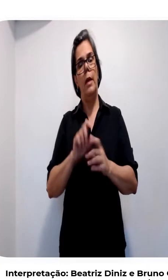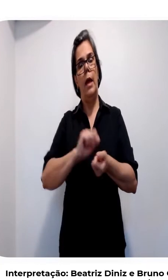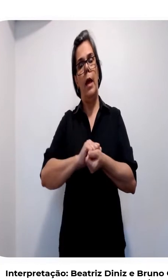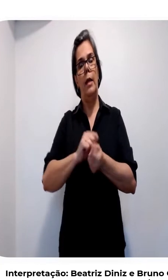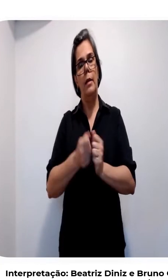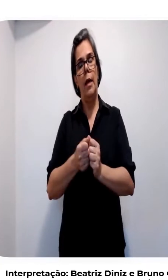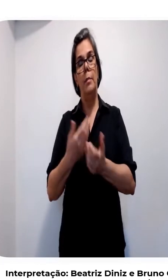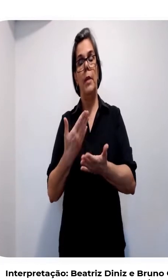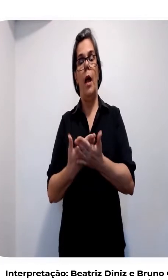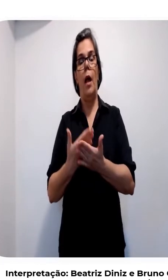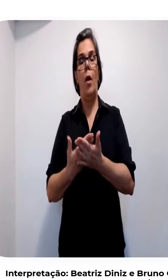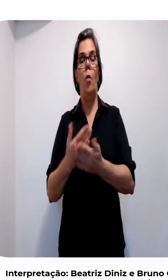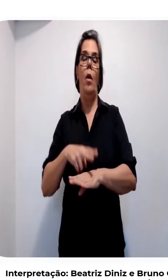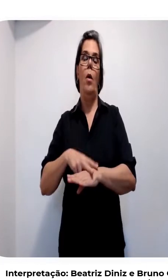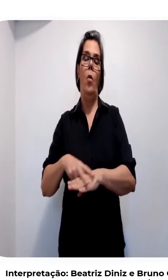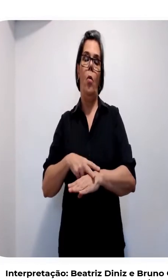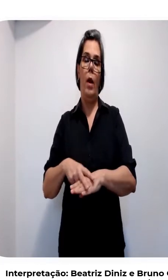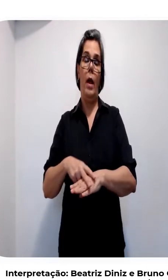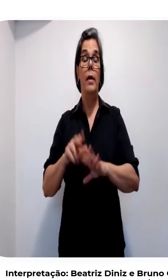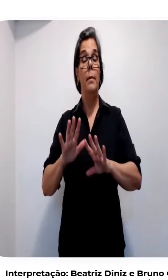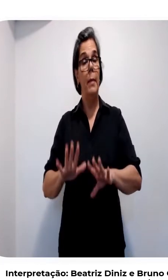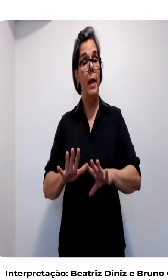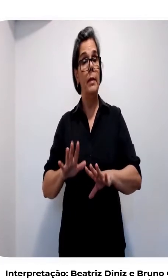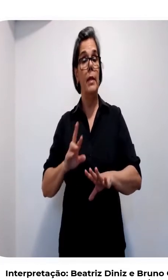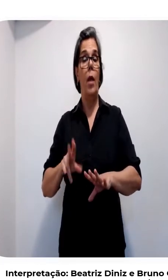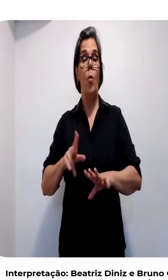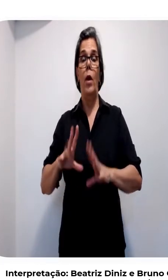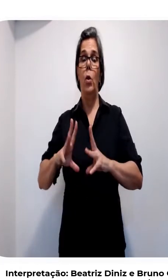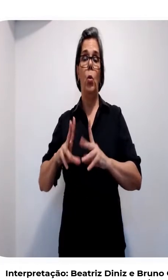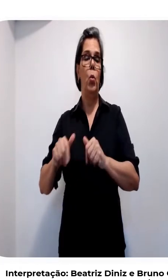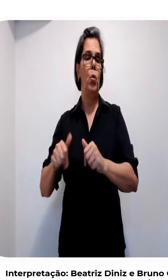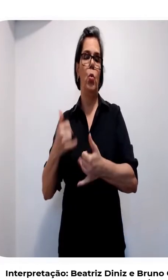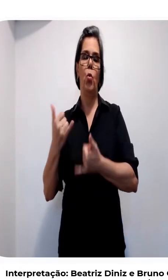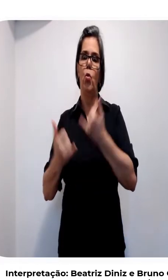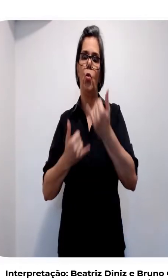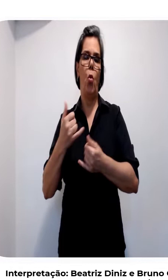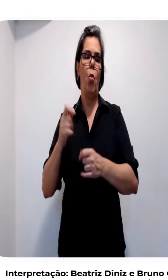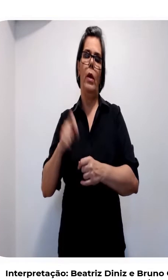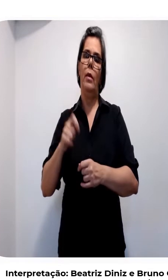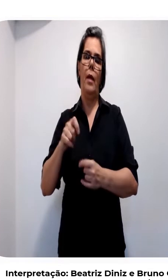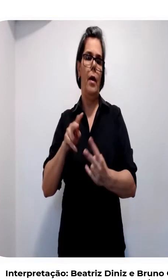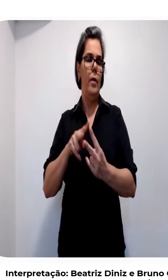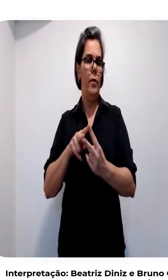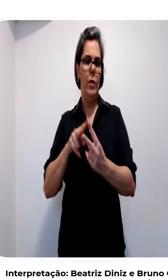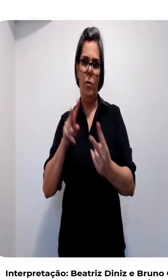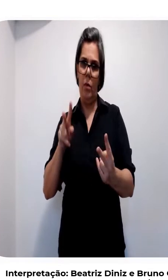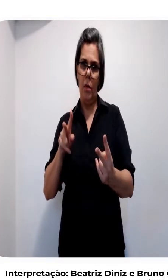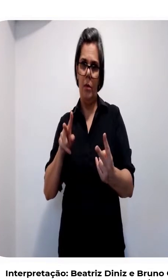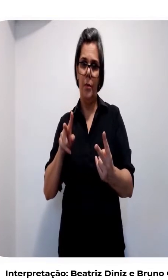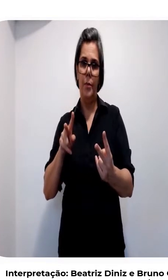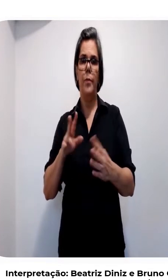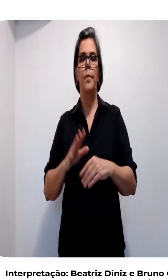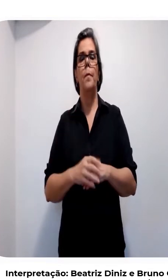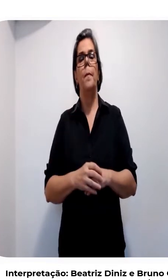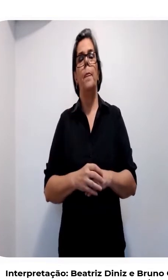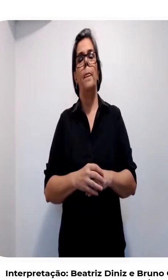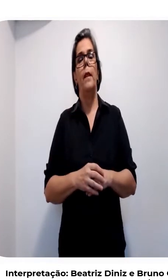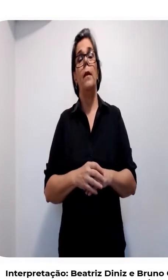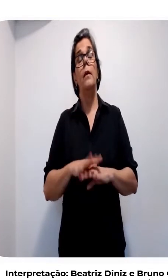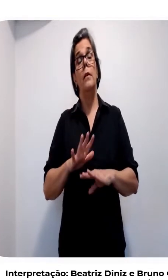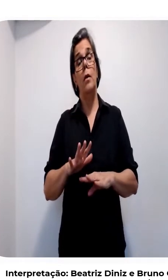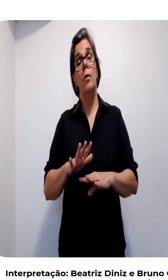acontecendo. Não são todos os jogos que têm essa possibilidade, né? Porque a gente sabe que o meio virtual é bem diferente. Então, esses jogos a